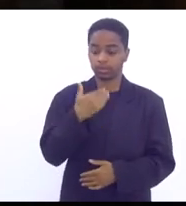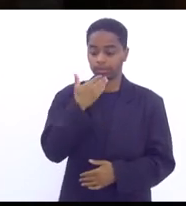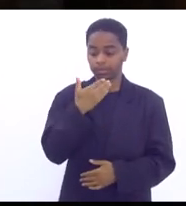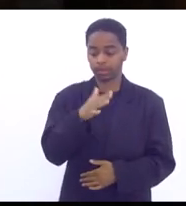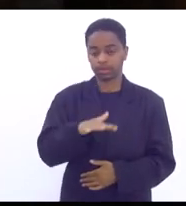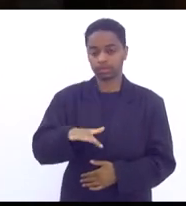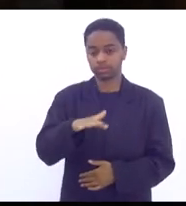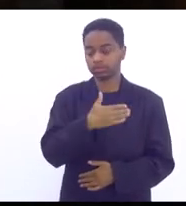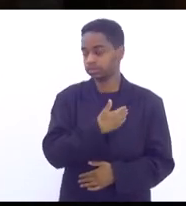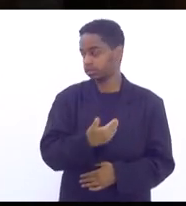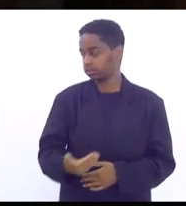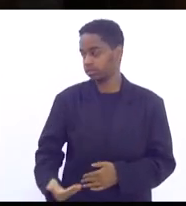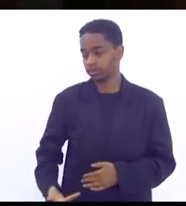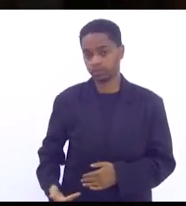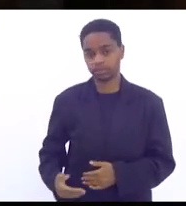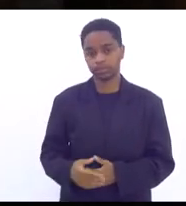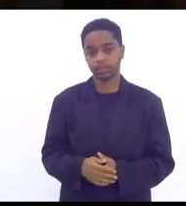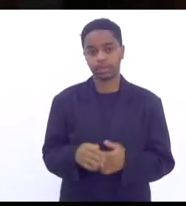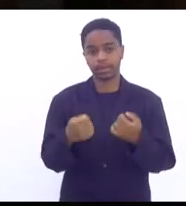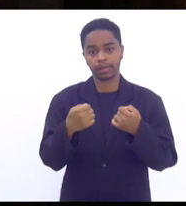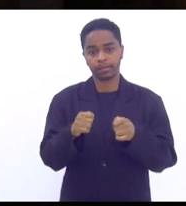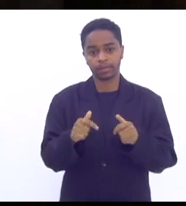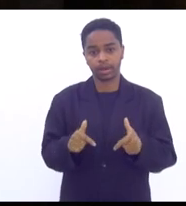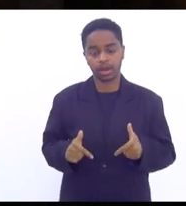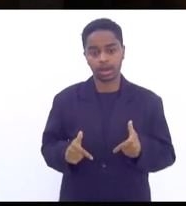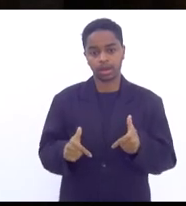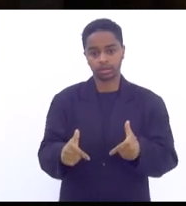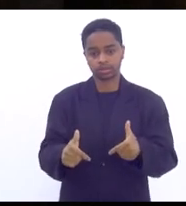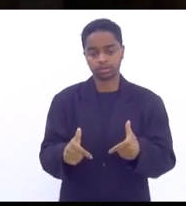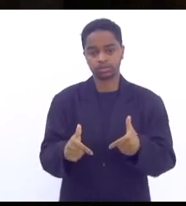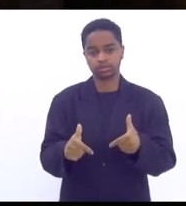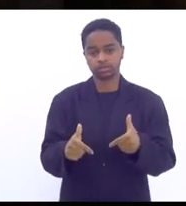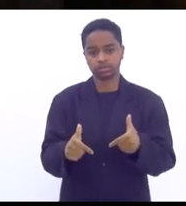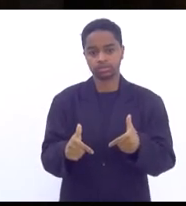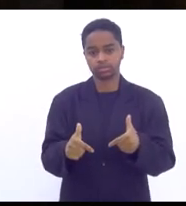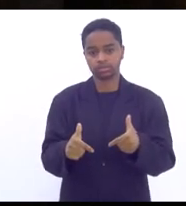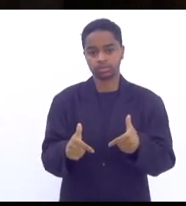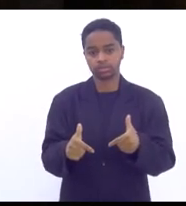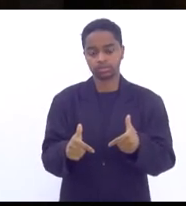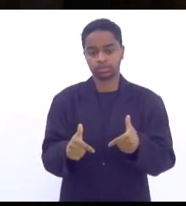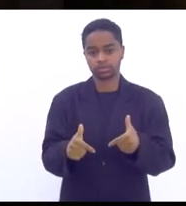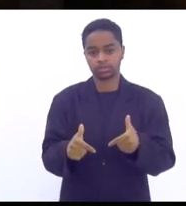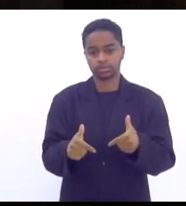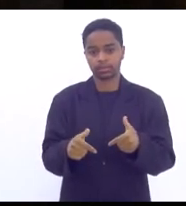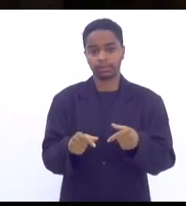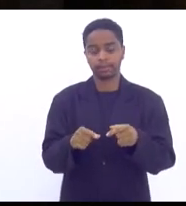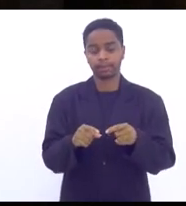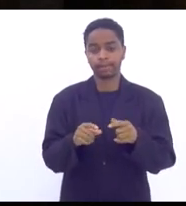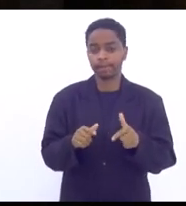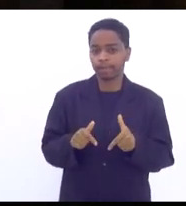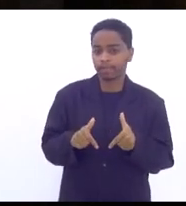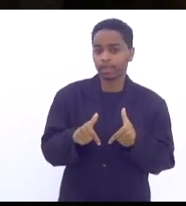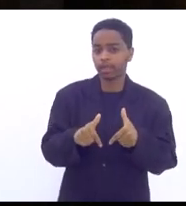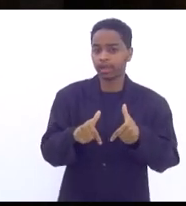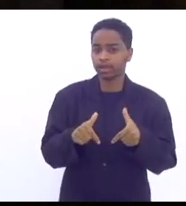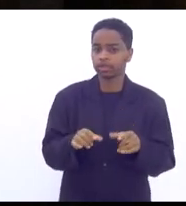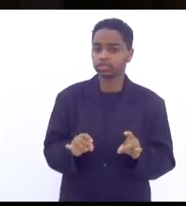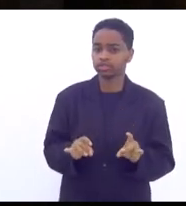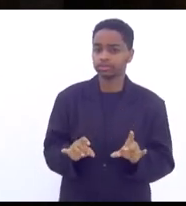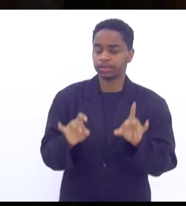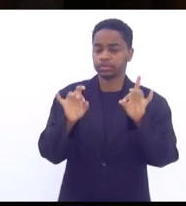pública, para que tome uma atitude no sentido de fazer umas operações